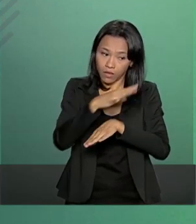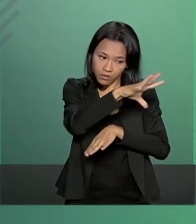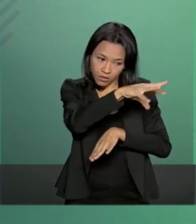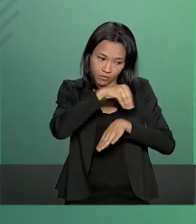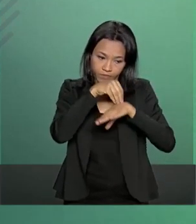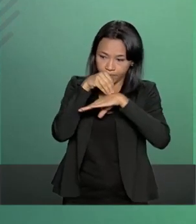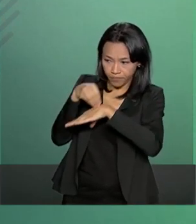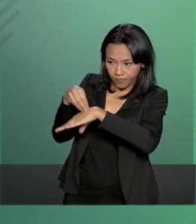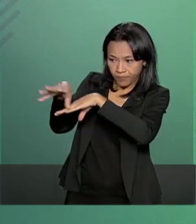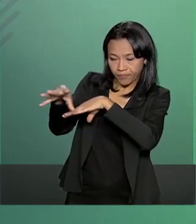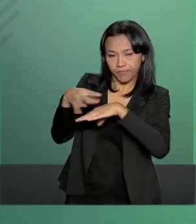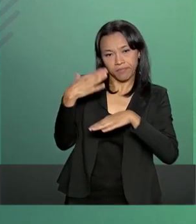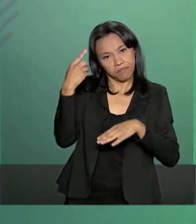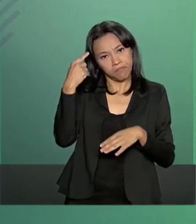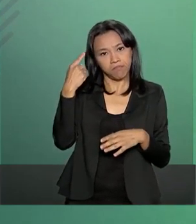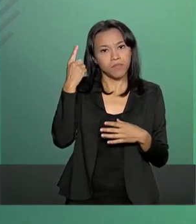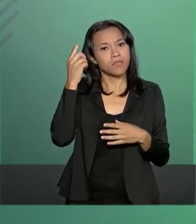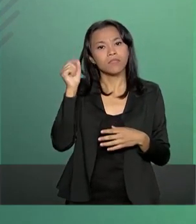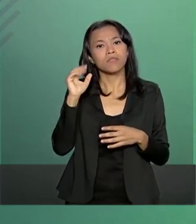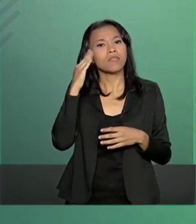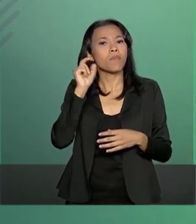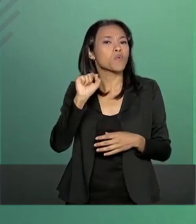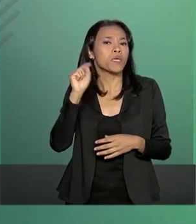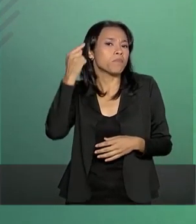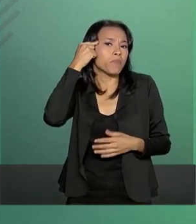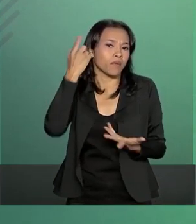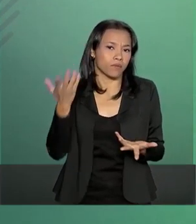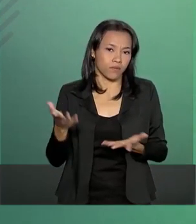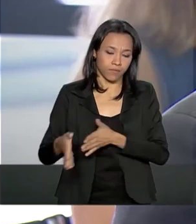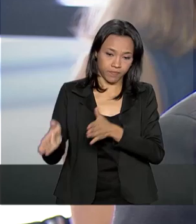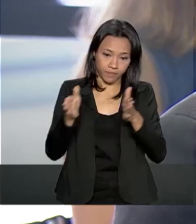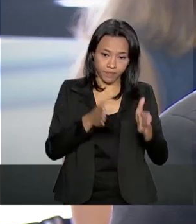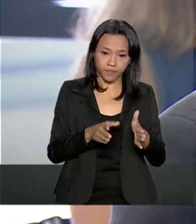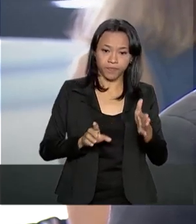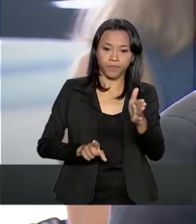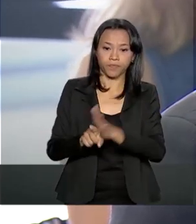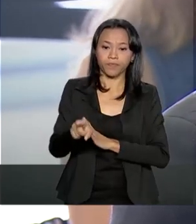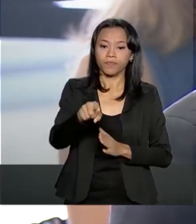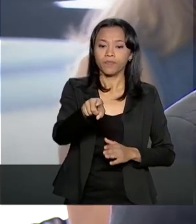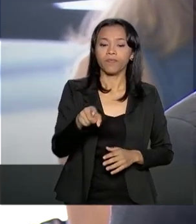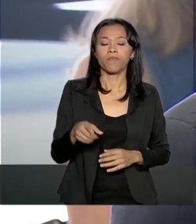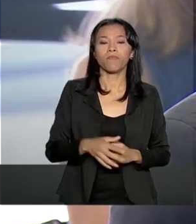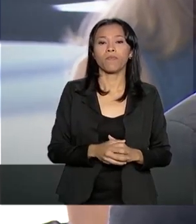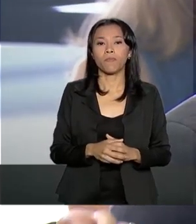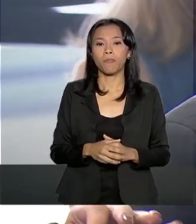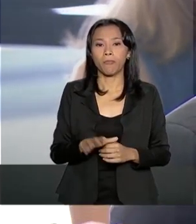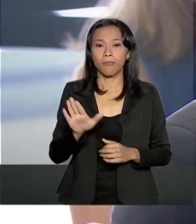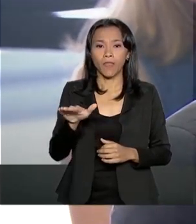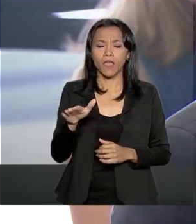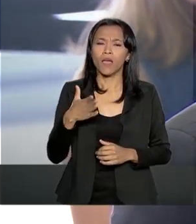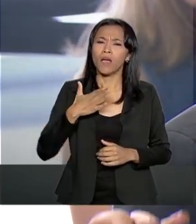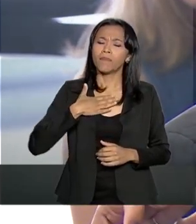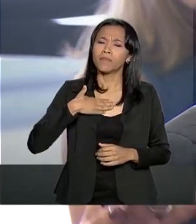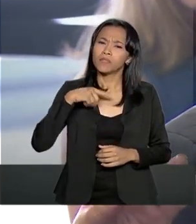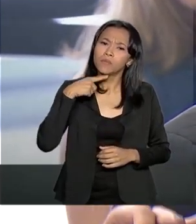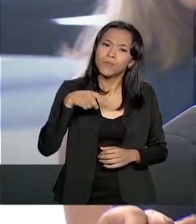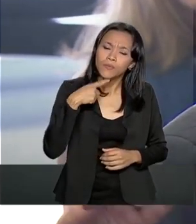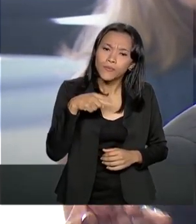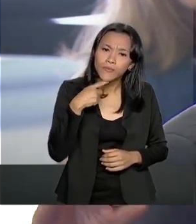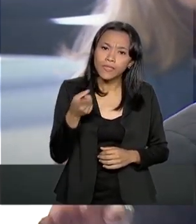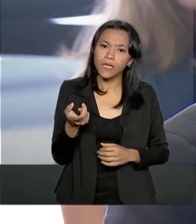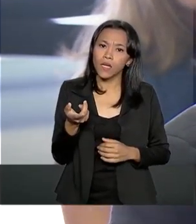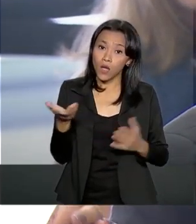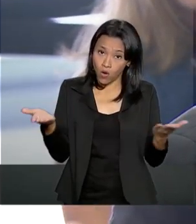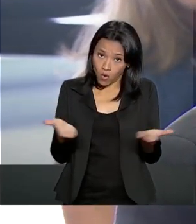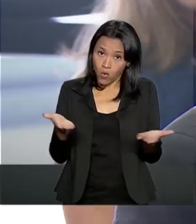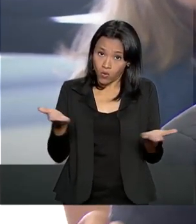adequado, adiantar-lhes o que ele pensa. Oi, porta-voz, sou a Jussara Soares, o repórter do Globo. A minha dúvida é o seguinte, hoje